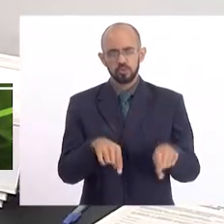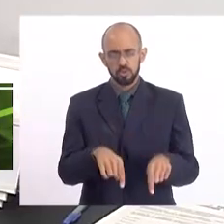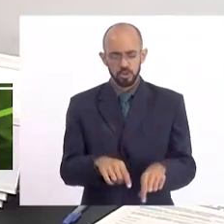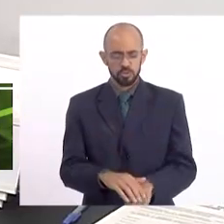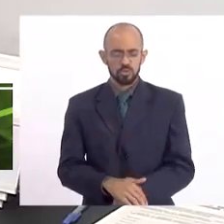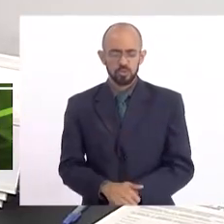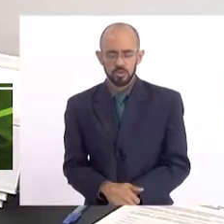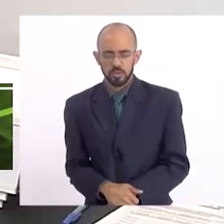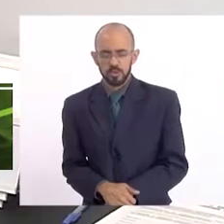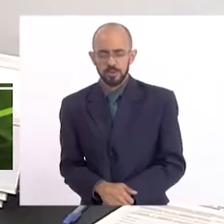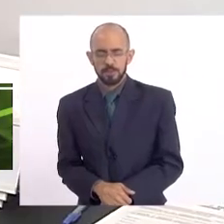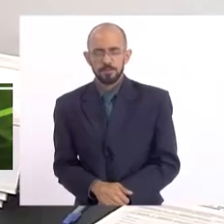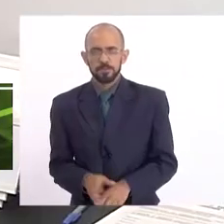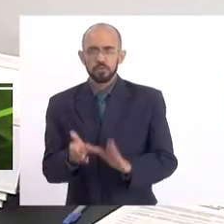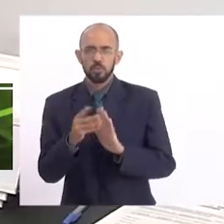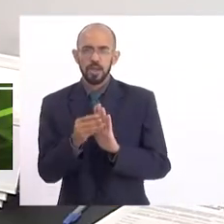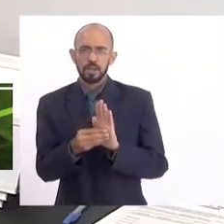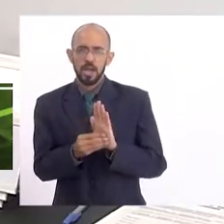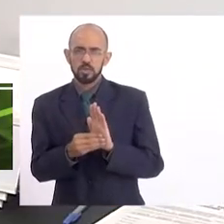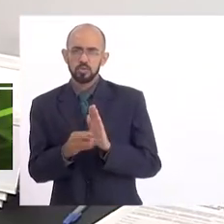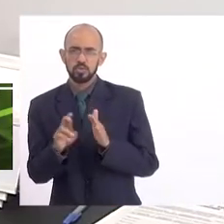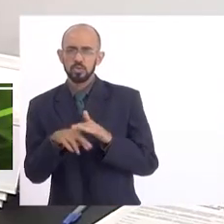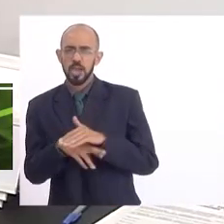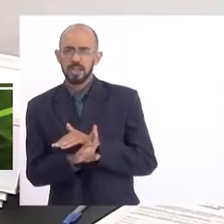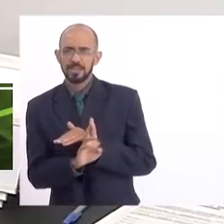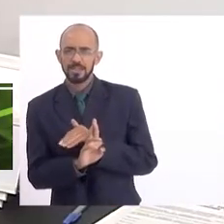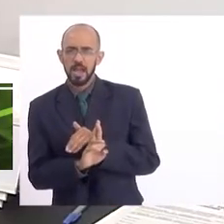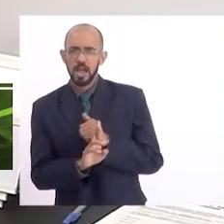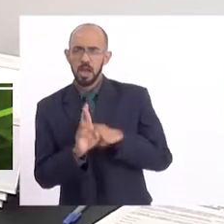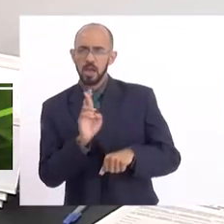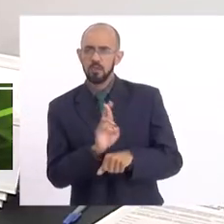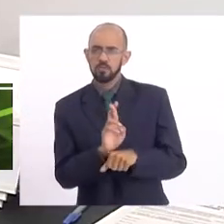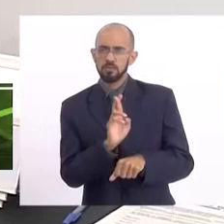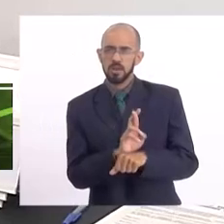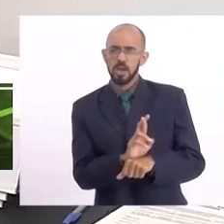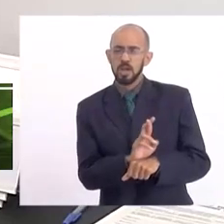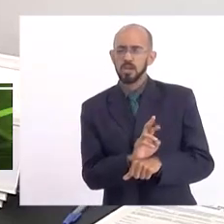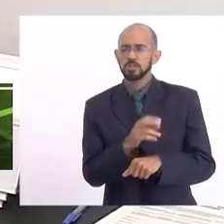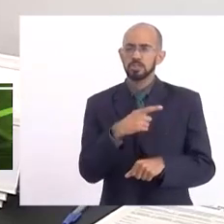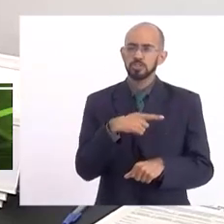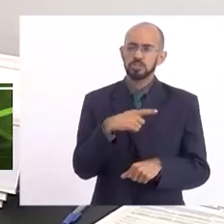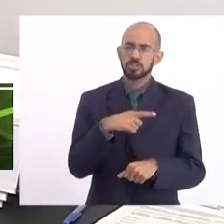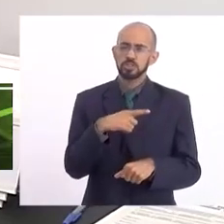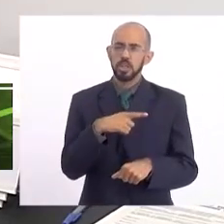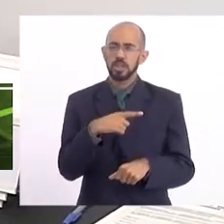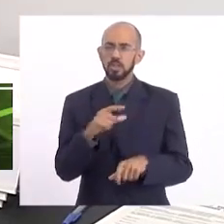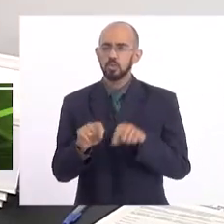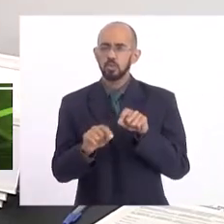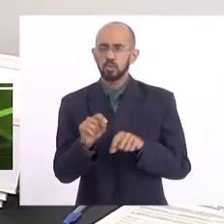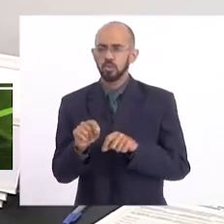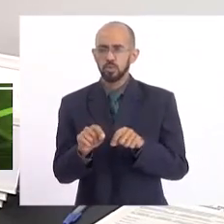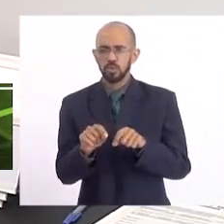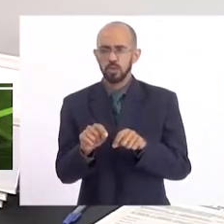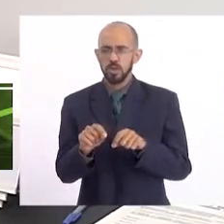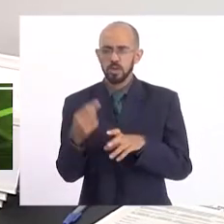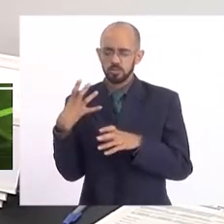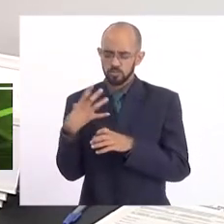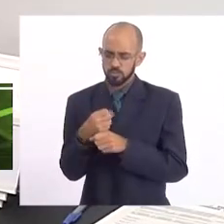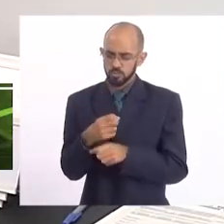Do cadastro de reserva, o que a gente tem hoje de informação também, de levantamento do próprio Degasi, é que a gente